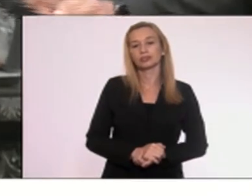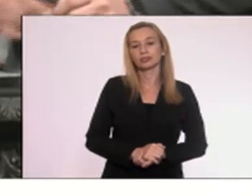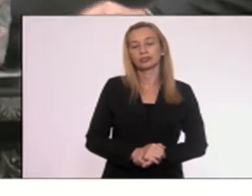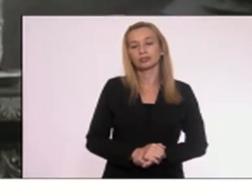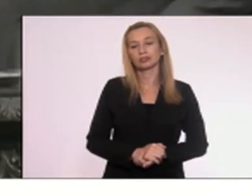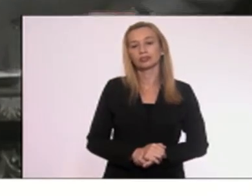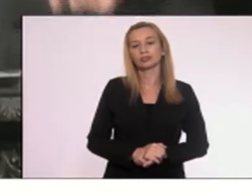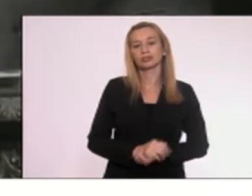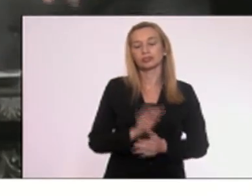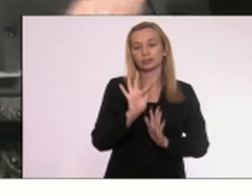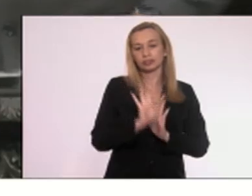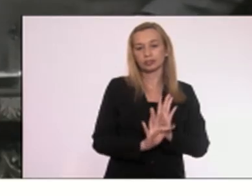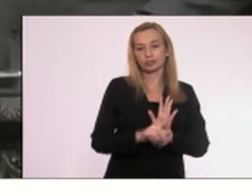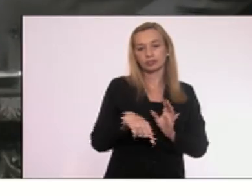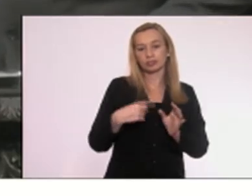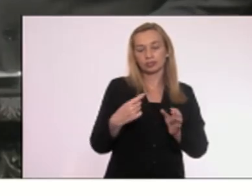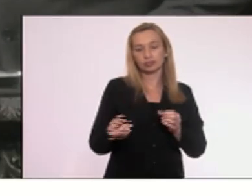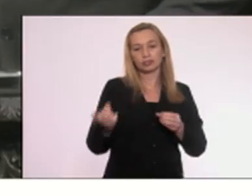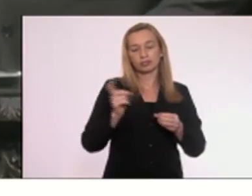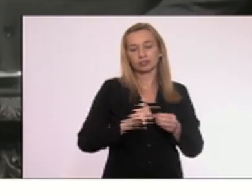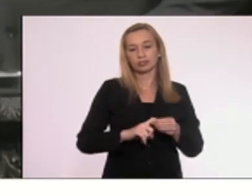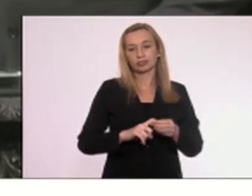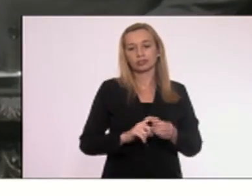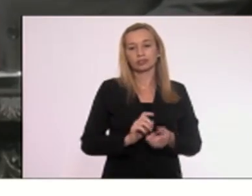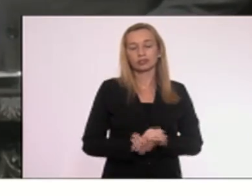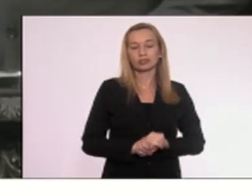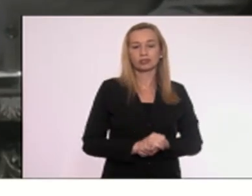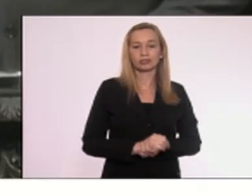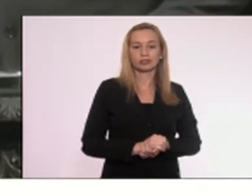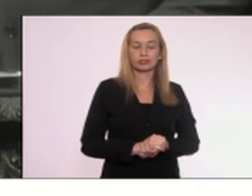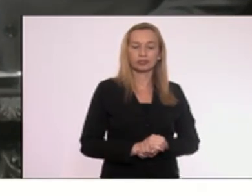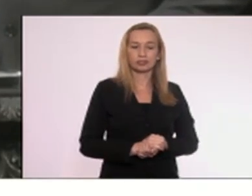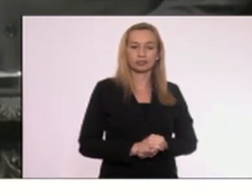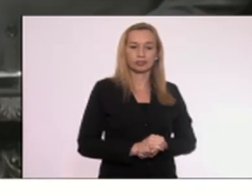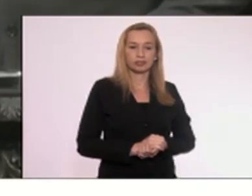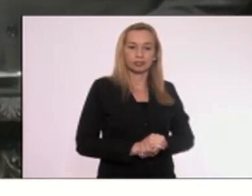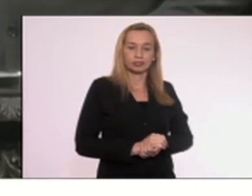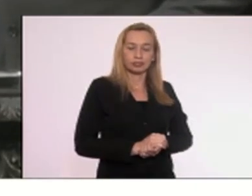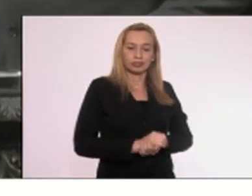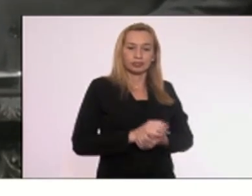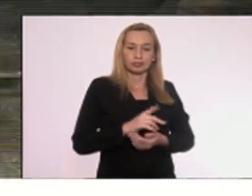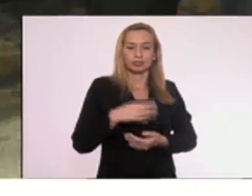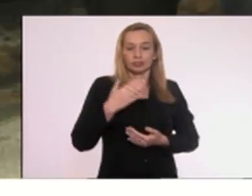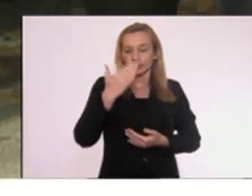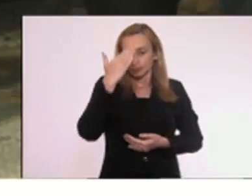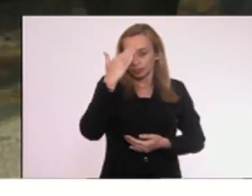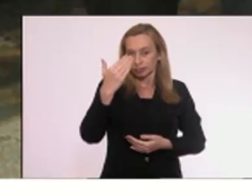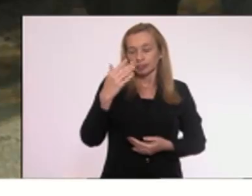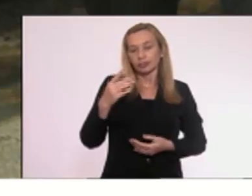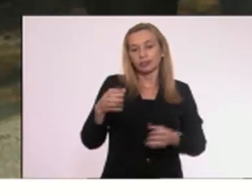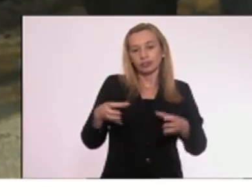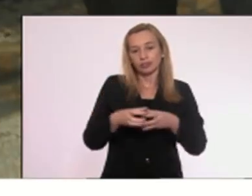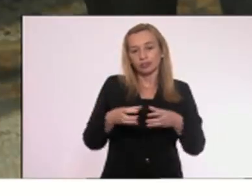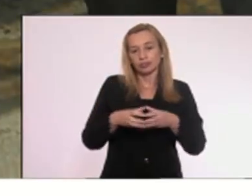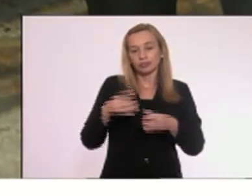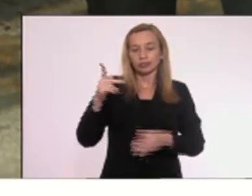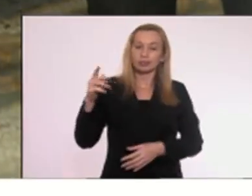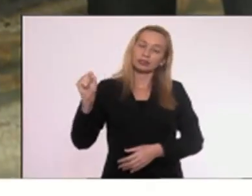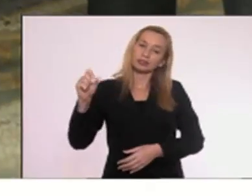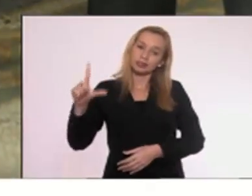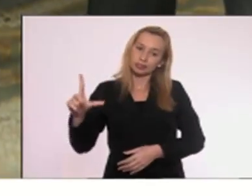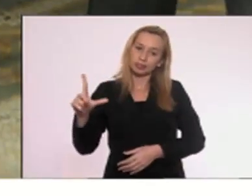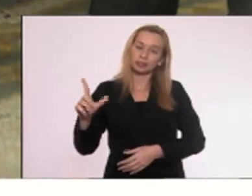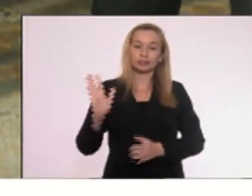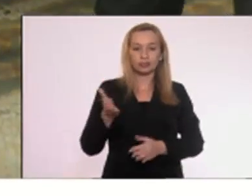Incorpora ao texto e retorna ao governador. Eu queria agradecer a bancada do PSL, já que eu e o deputado Luiz